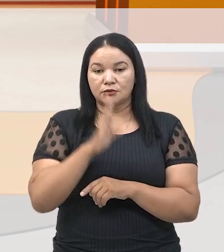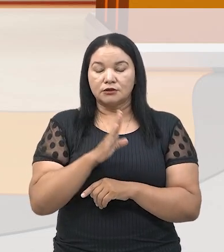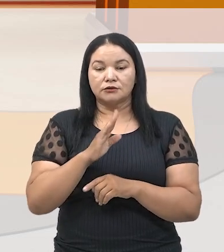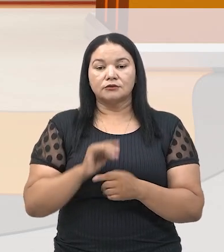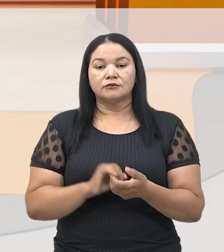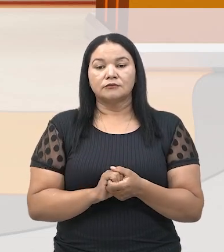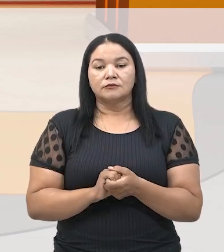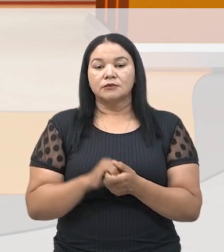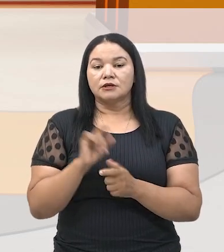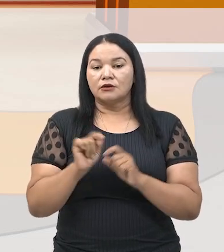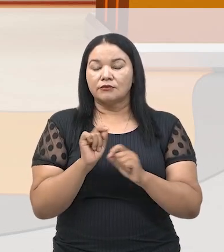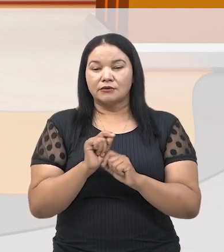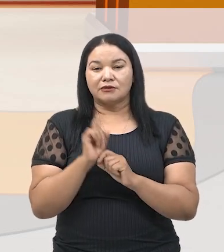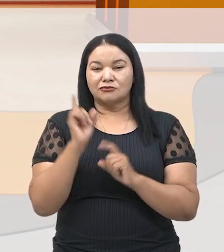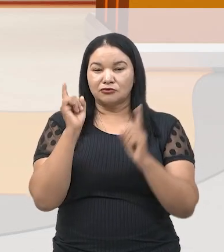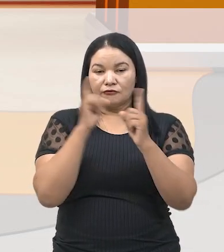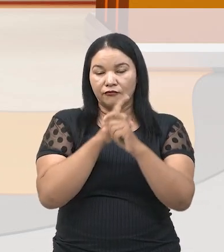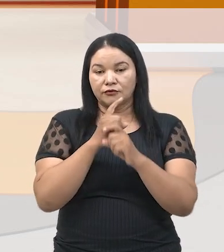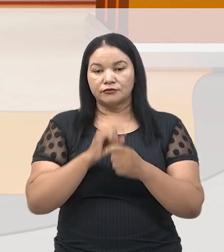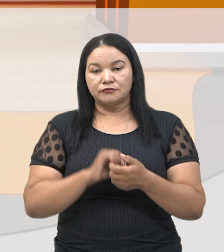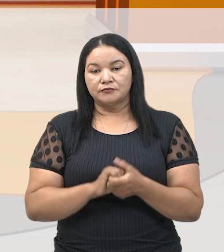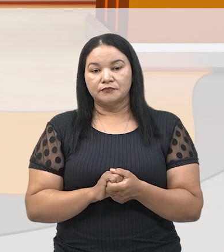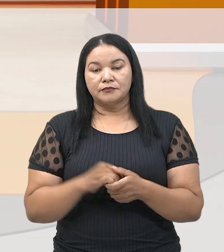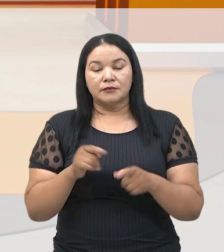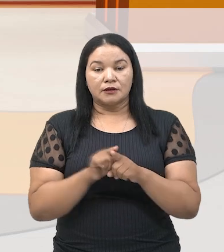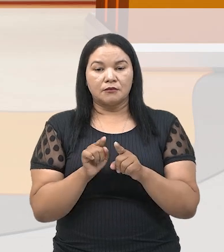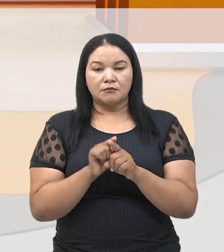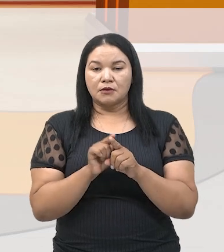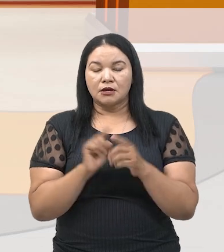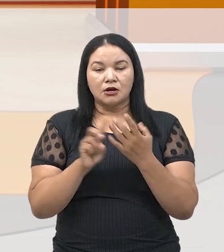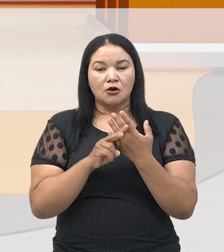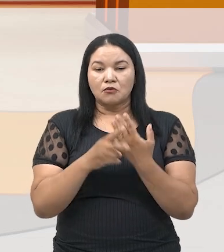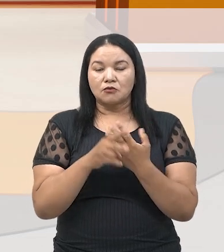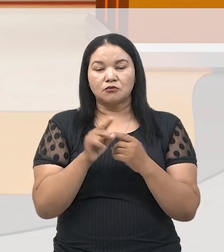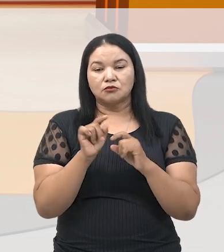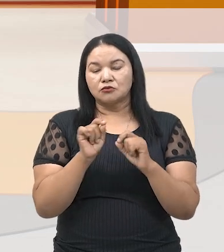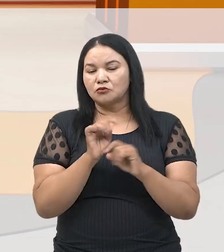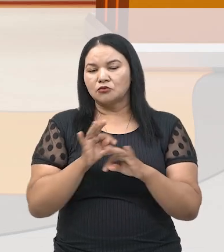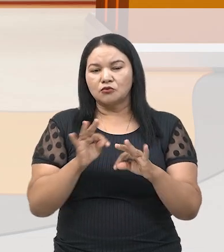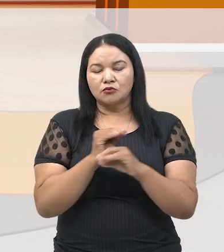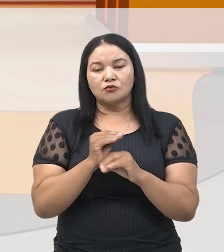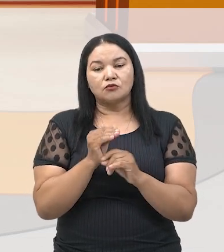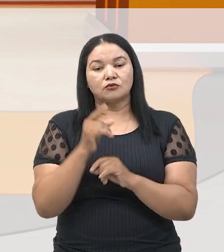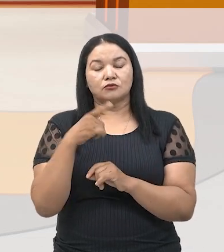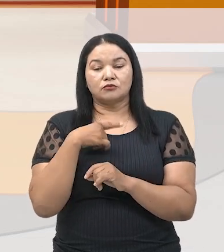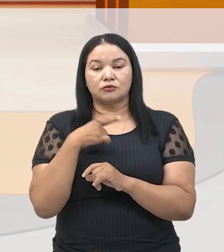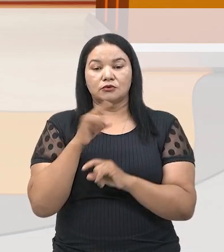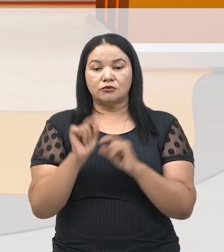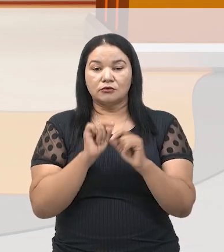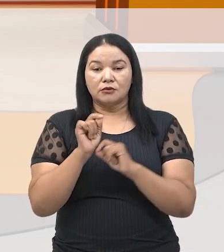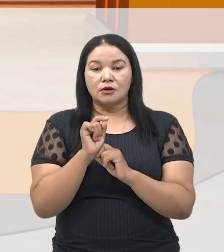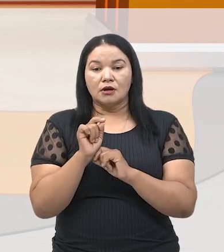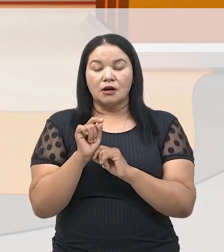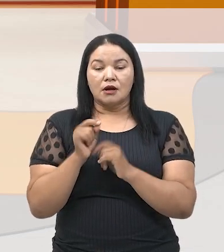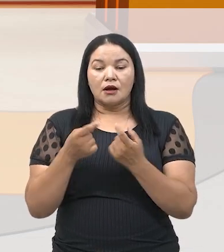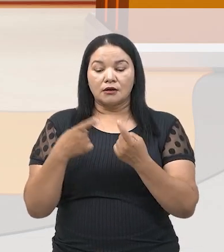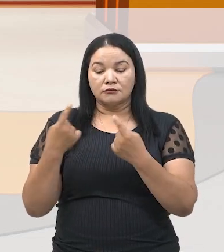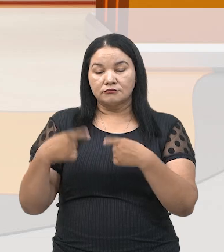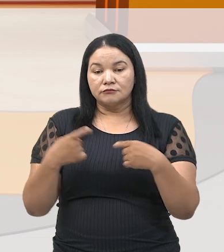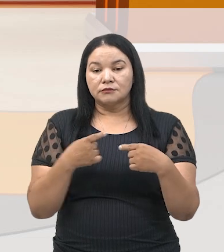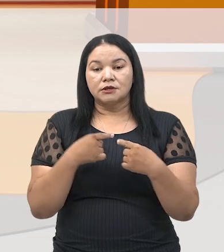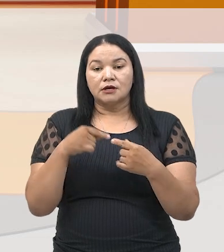eram muito difíceis. Então, todas essas causas vão estar ali sendo questionadas dentro